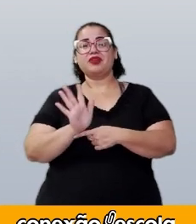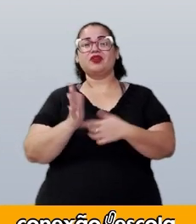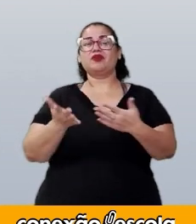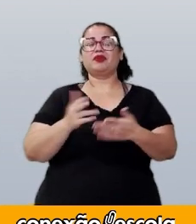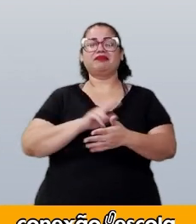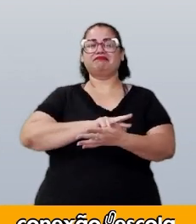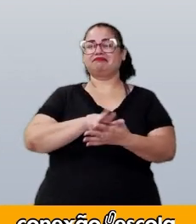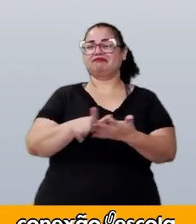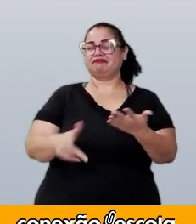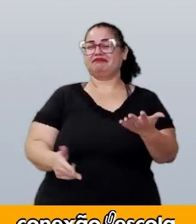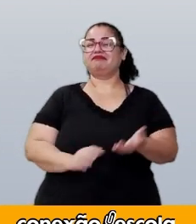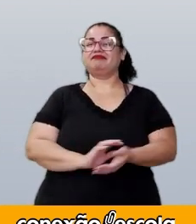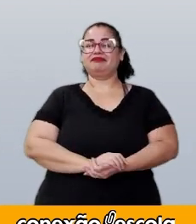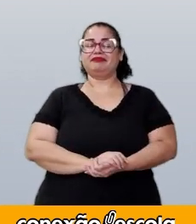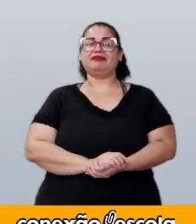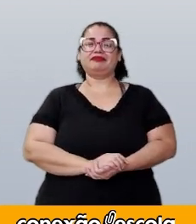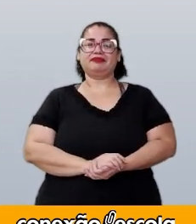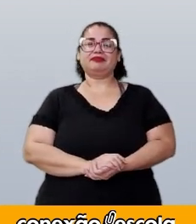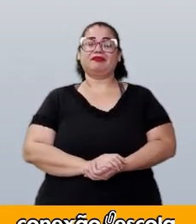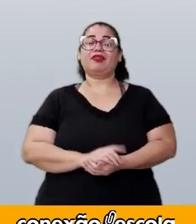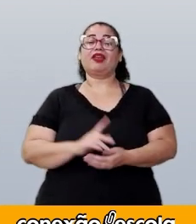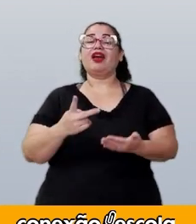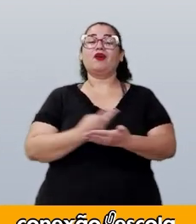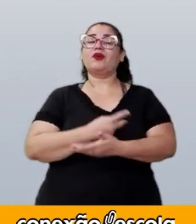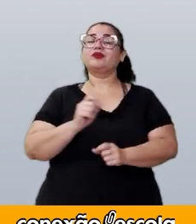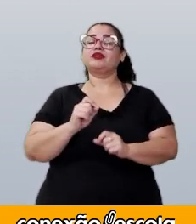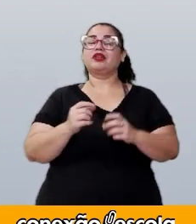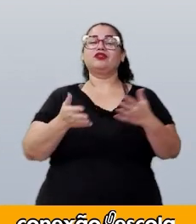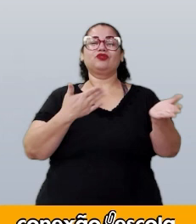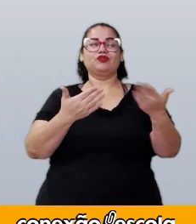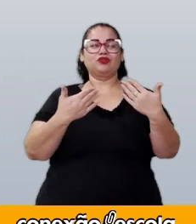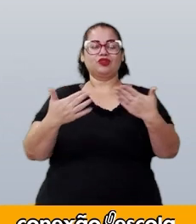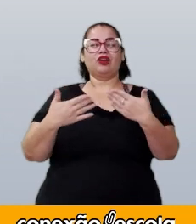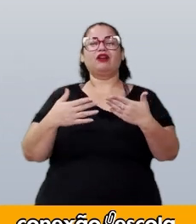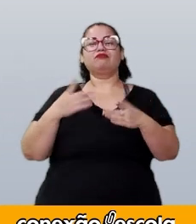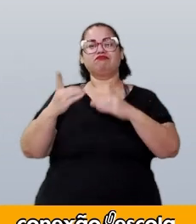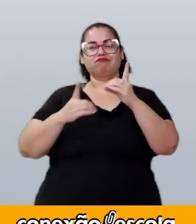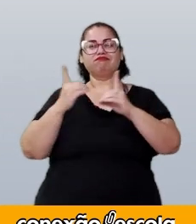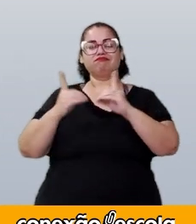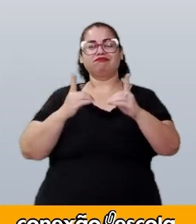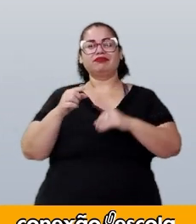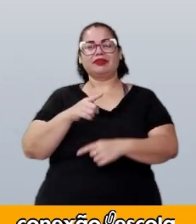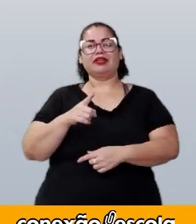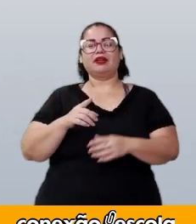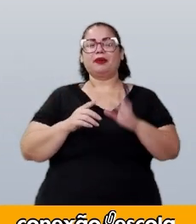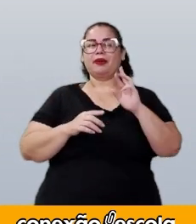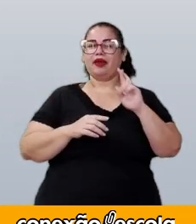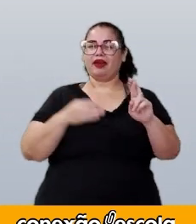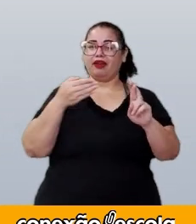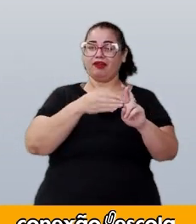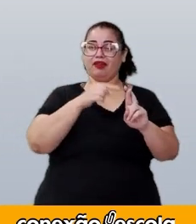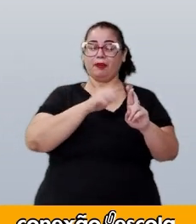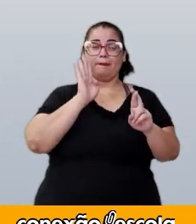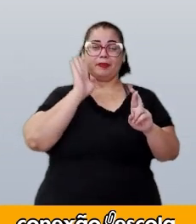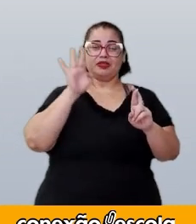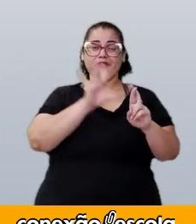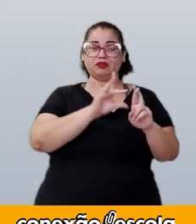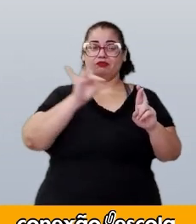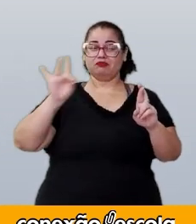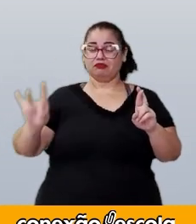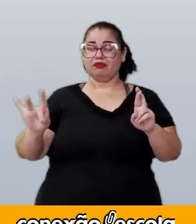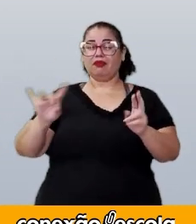fílmica, por aí vai. Basicamente, o que acontece? O diálogo estabelecido com a obra original ele tem um